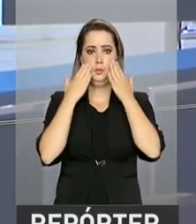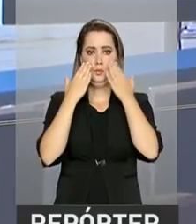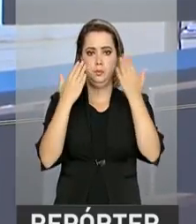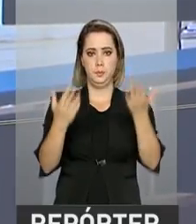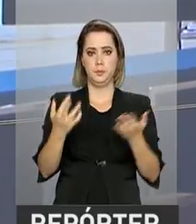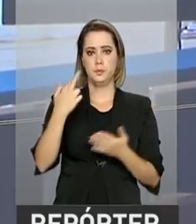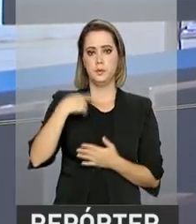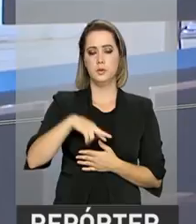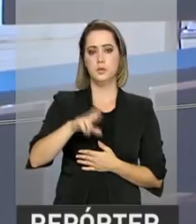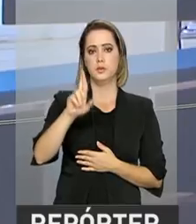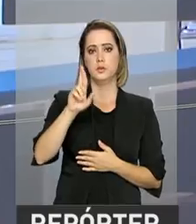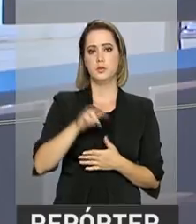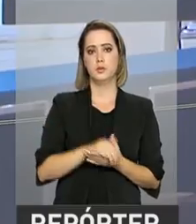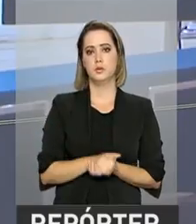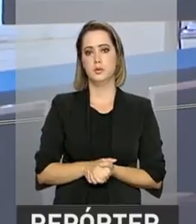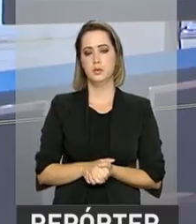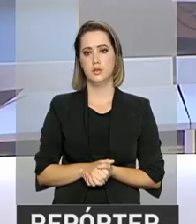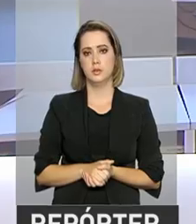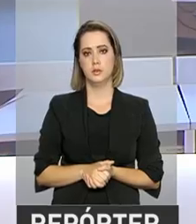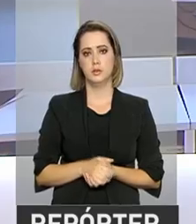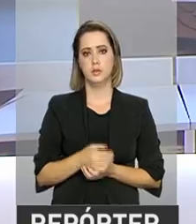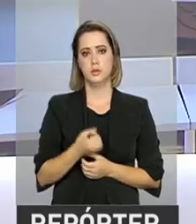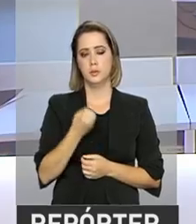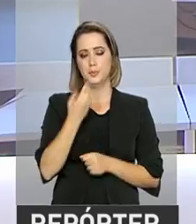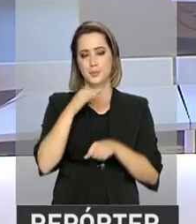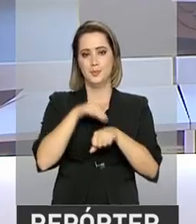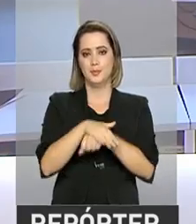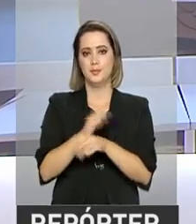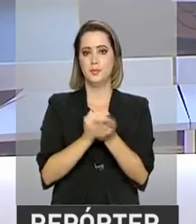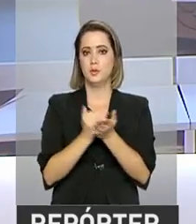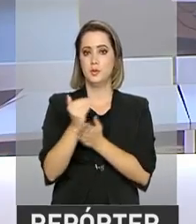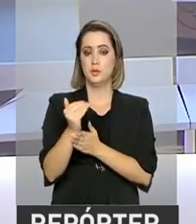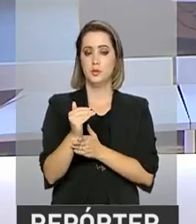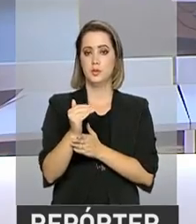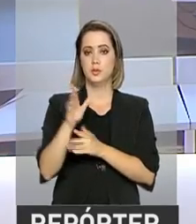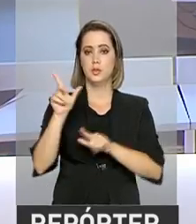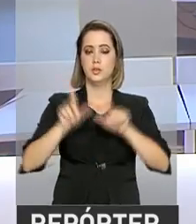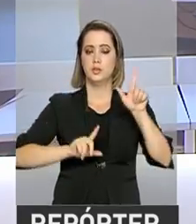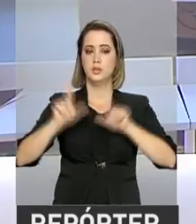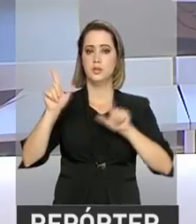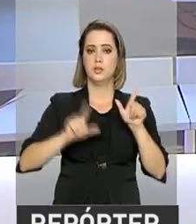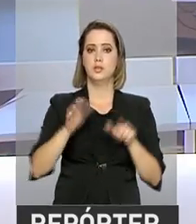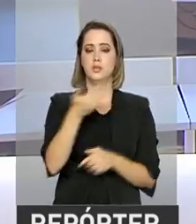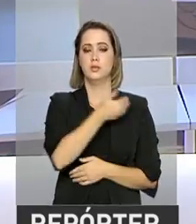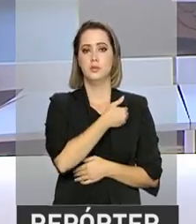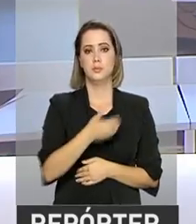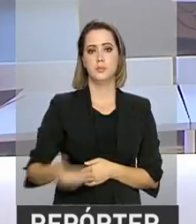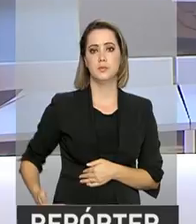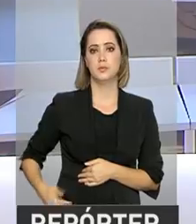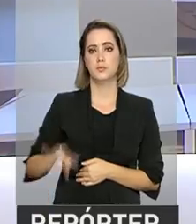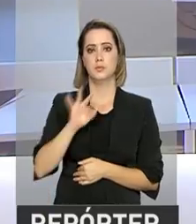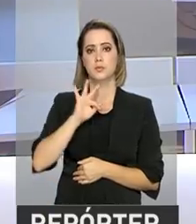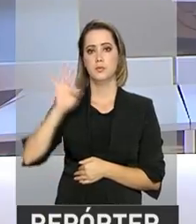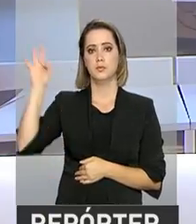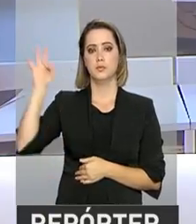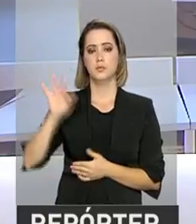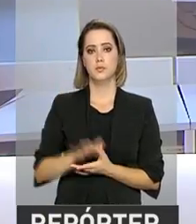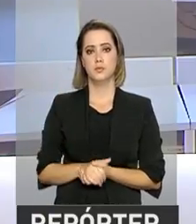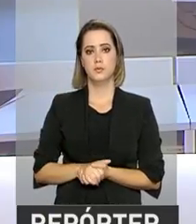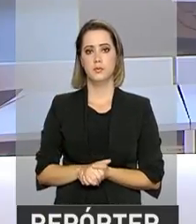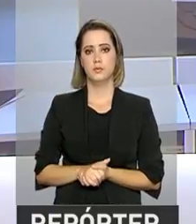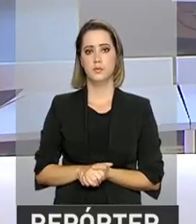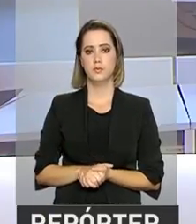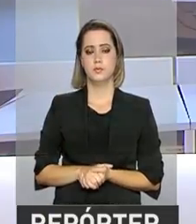na edição do repórter NBR uma boa noite para você continue com a gente aqui na NBR a TV do